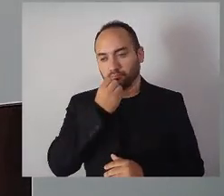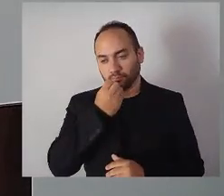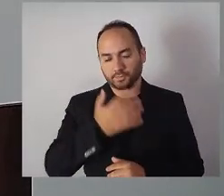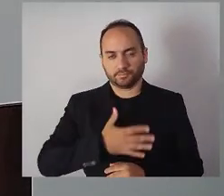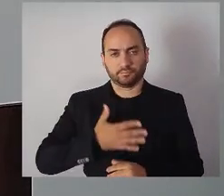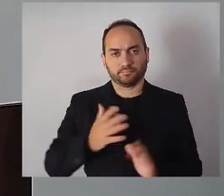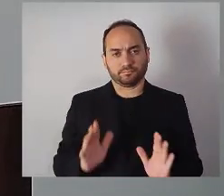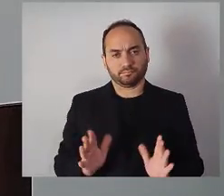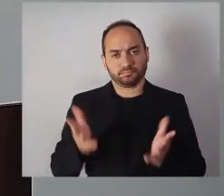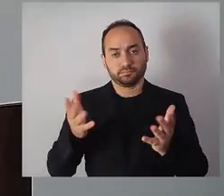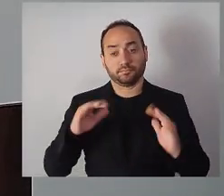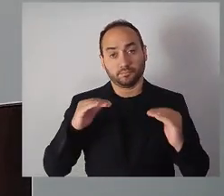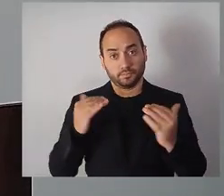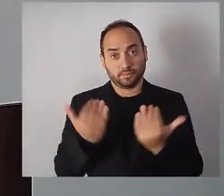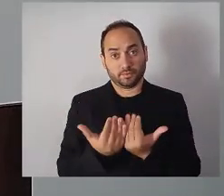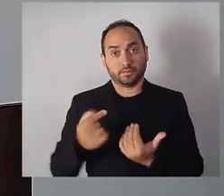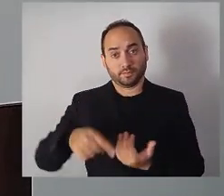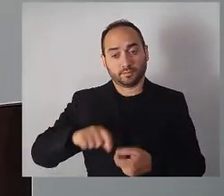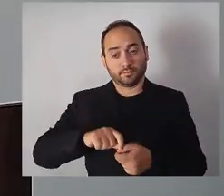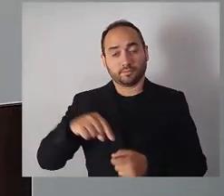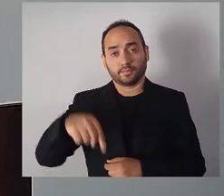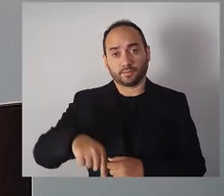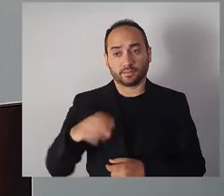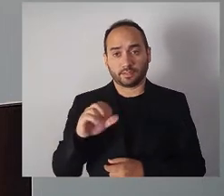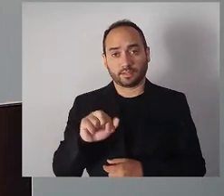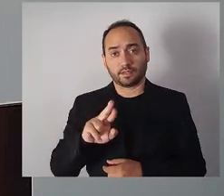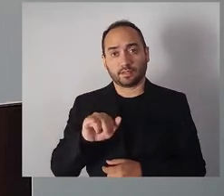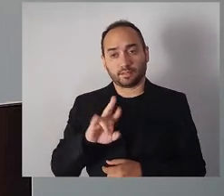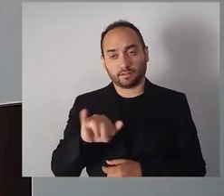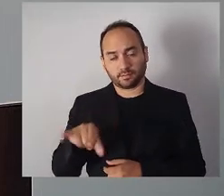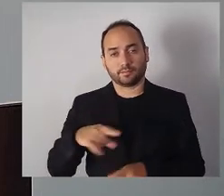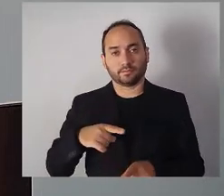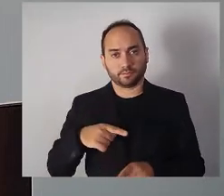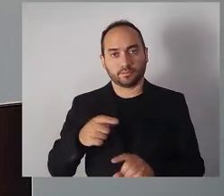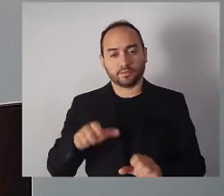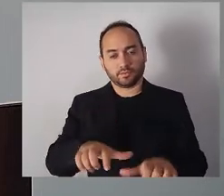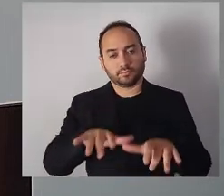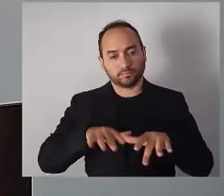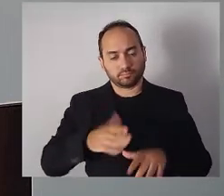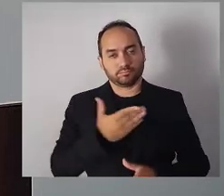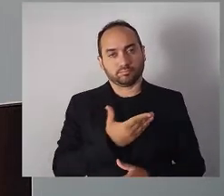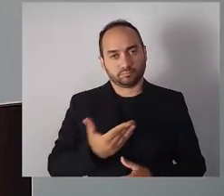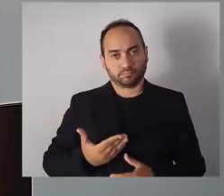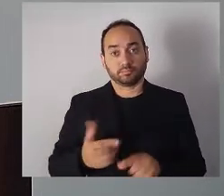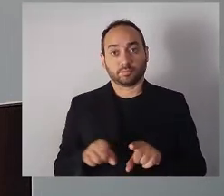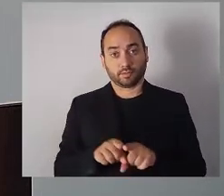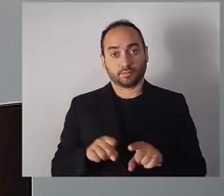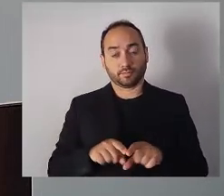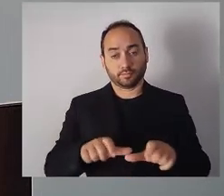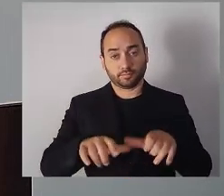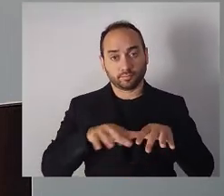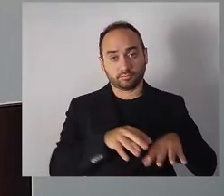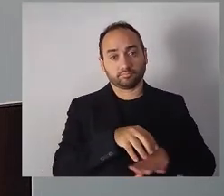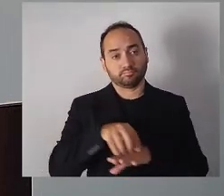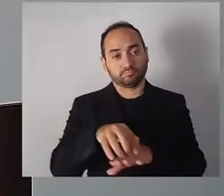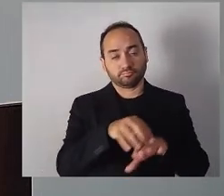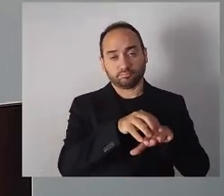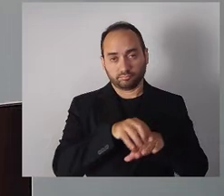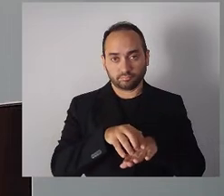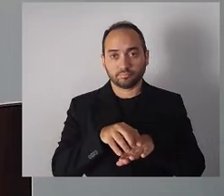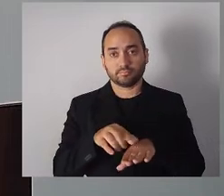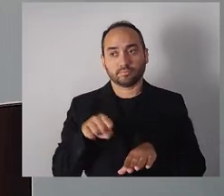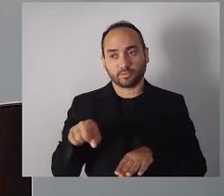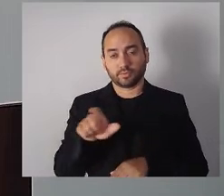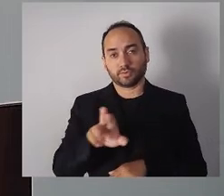grandioso congresso que realizou aqui no Cariri, pelas audiências públicas e pelas sessões itinerantes. Em seu